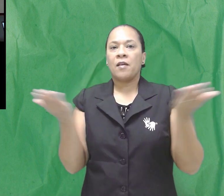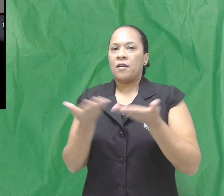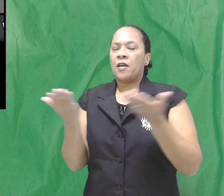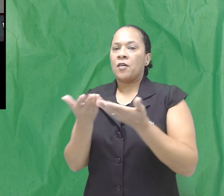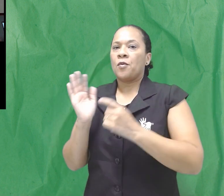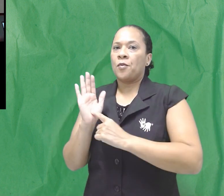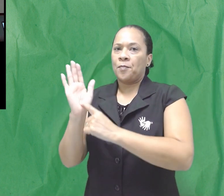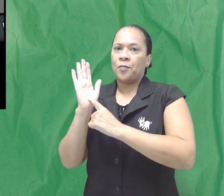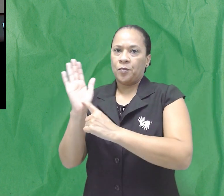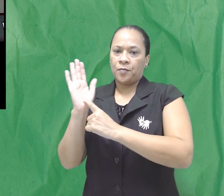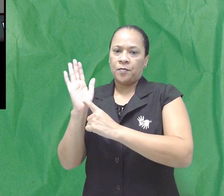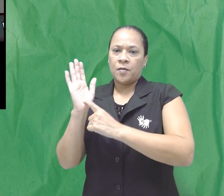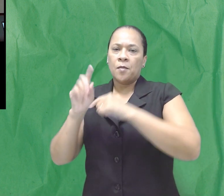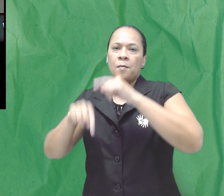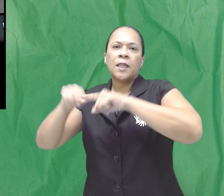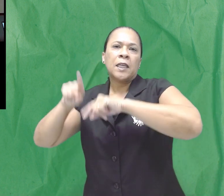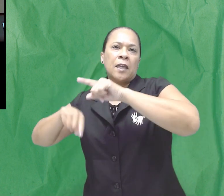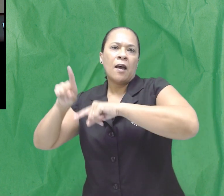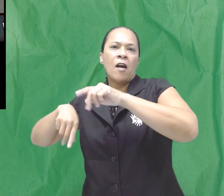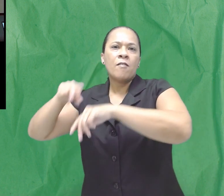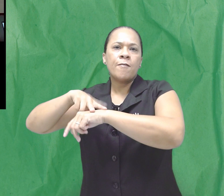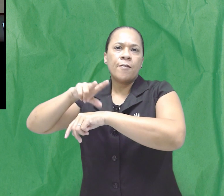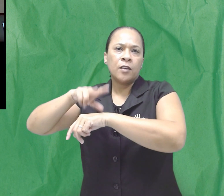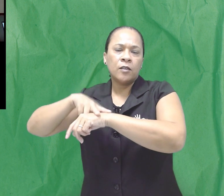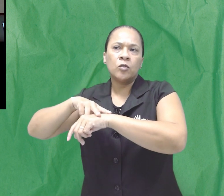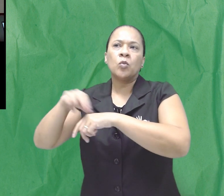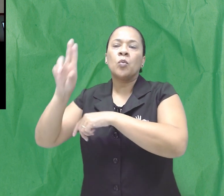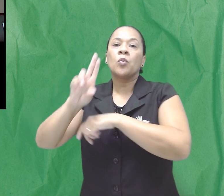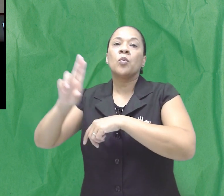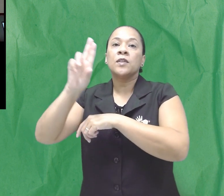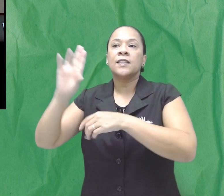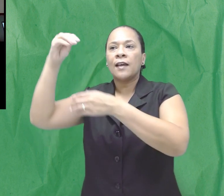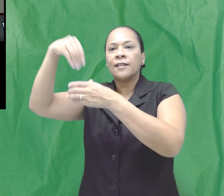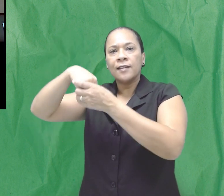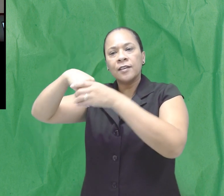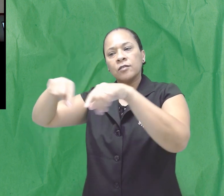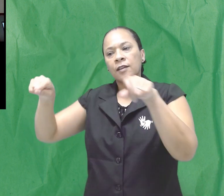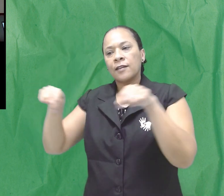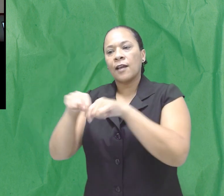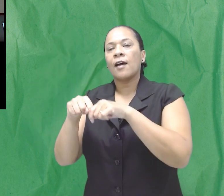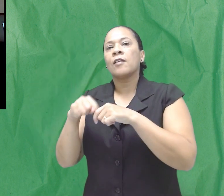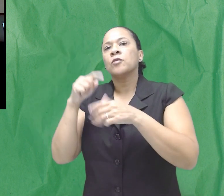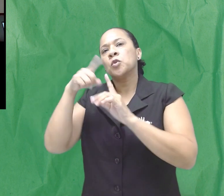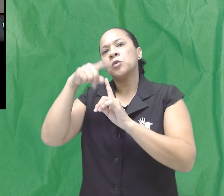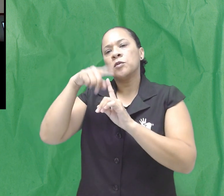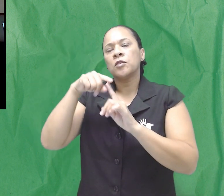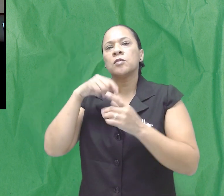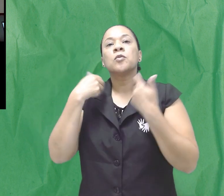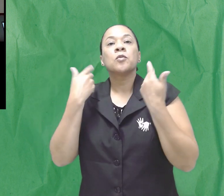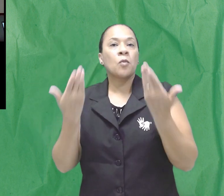os principais equipamentos e vidrarias que iremos poder identificar dentro desse espaço, né?